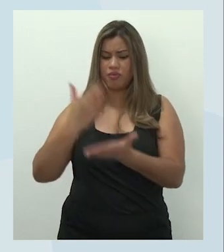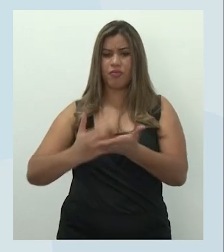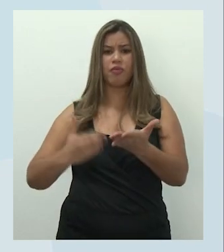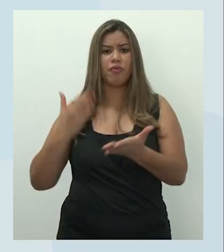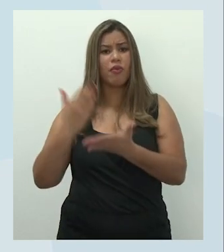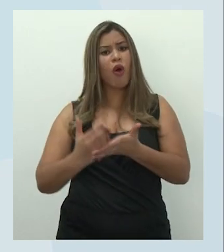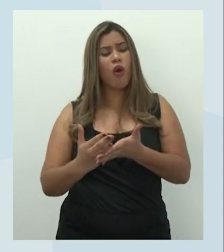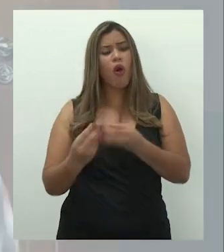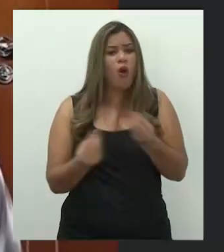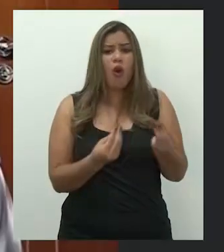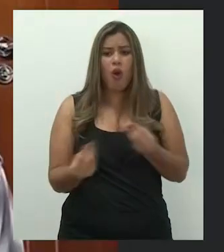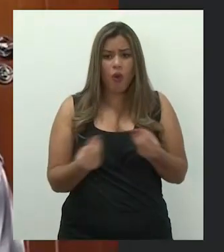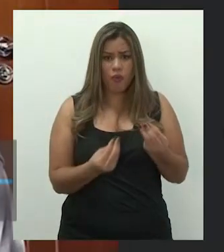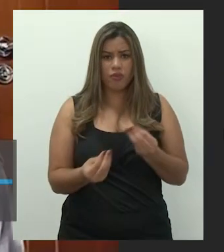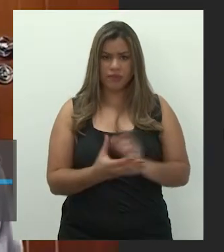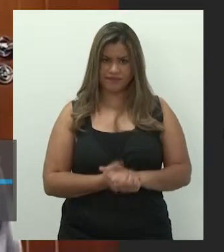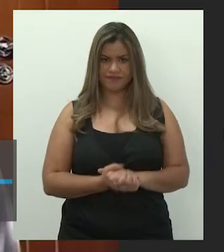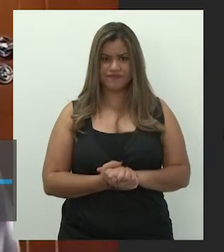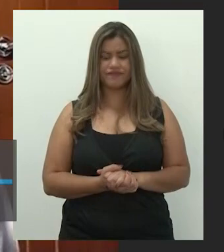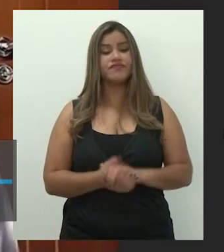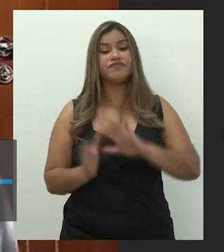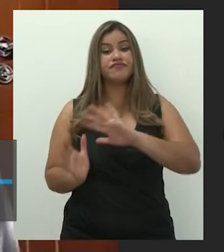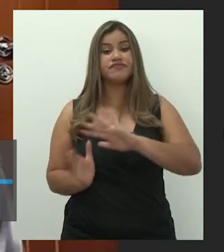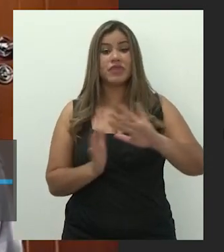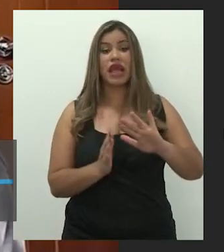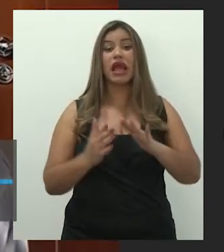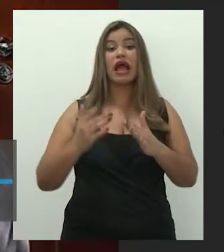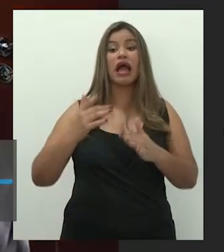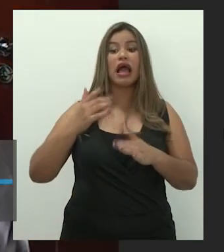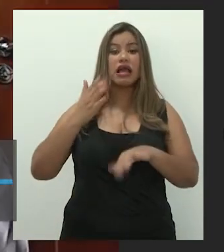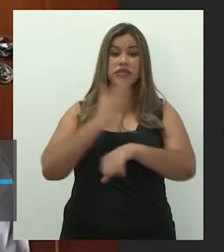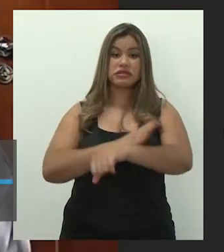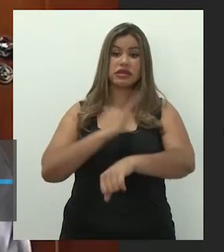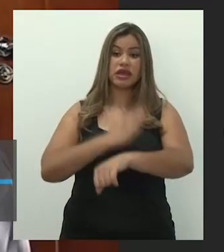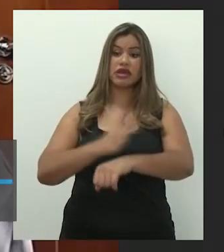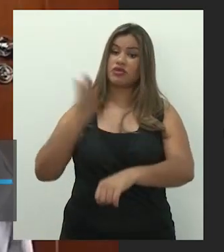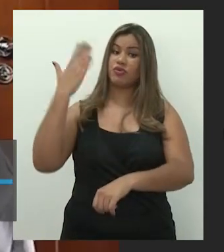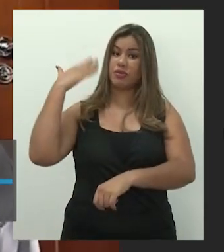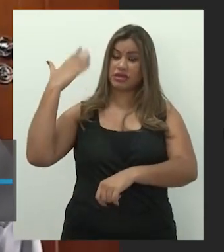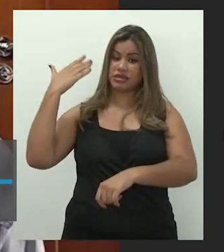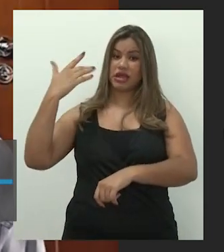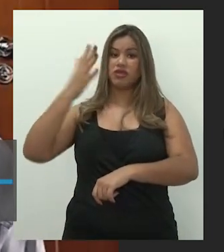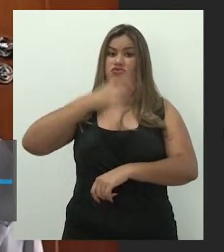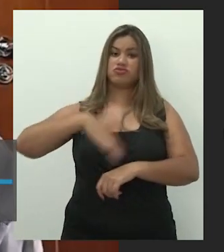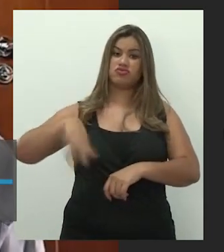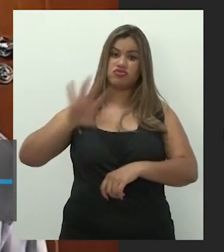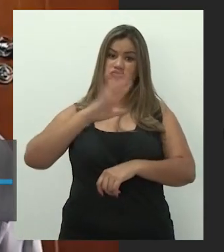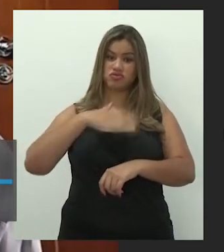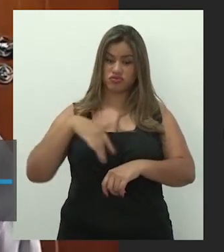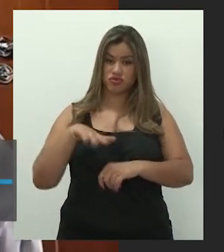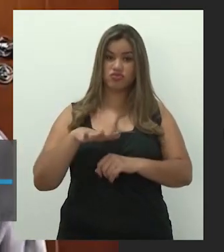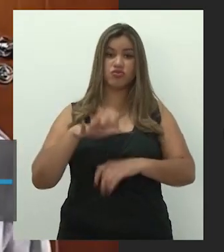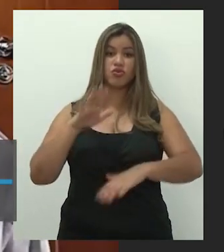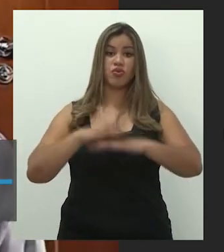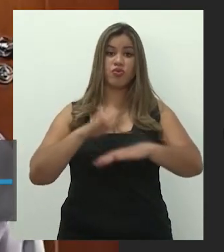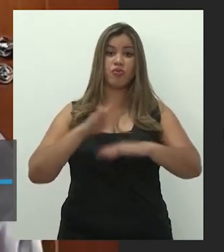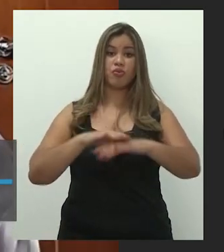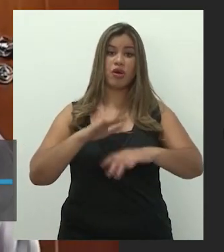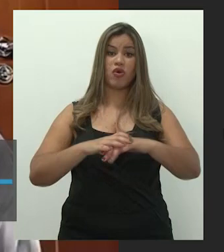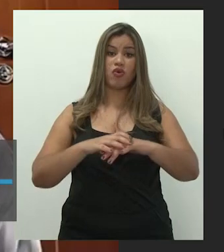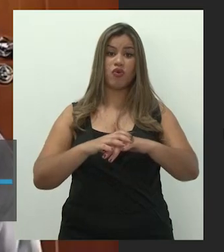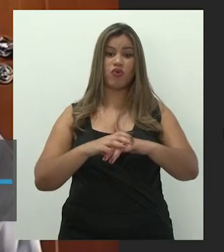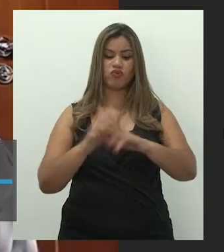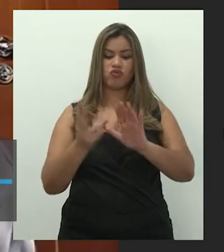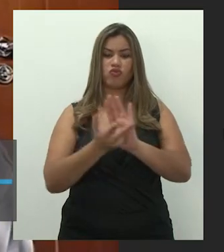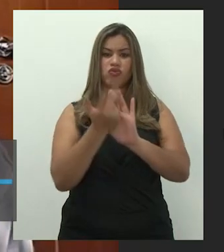figurinhas, 21 quadradinhos que serviria para essa interação. Não sei se todo mundo lembra, porque faz tanto tempo, mas se